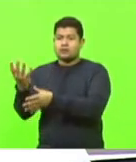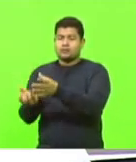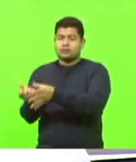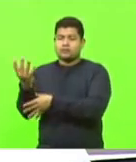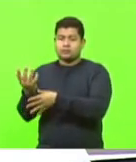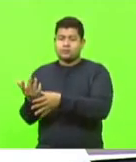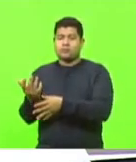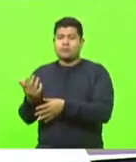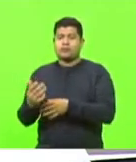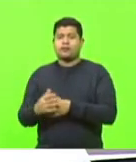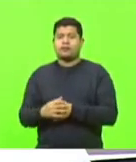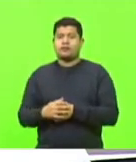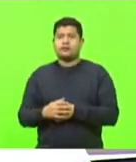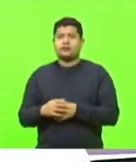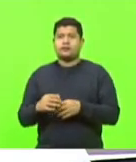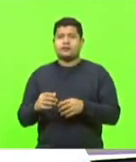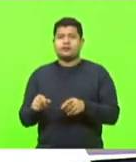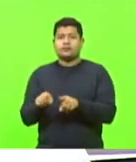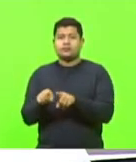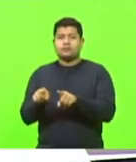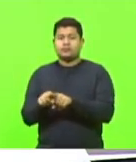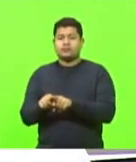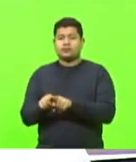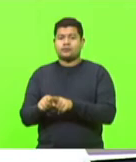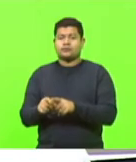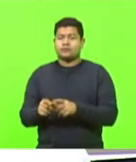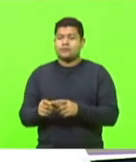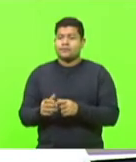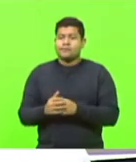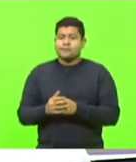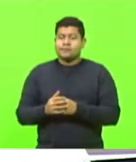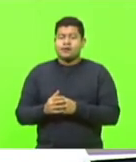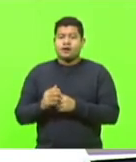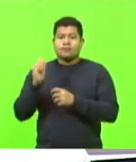e aquicultores.